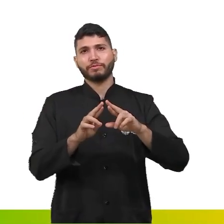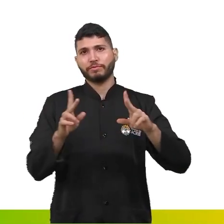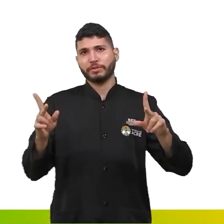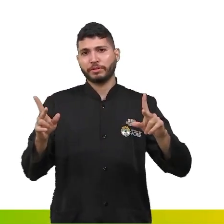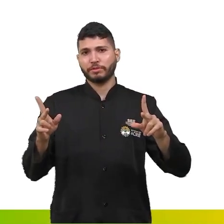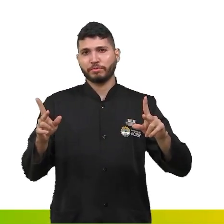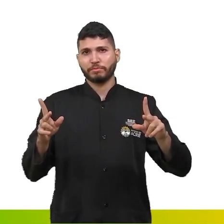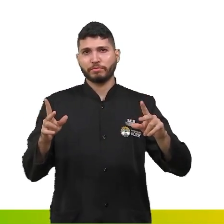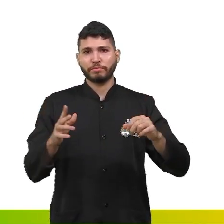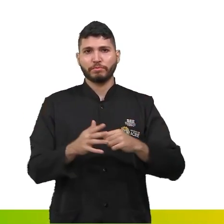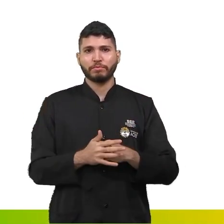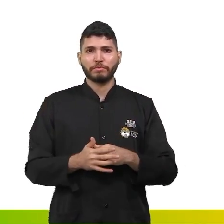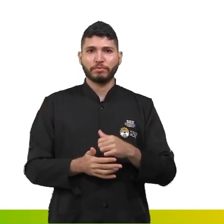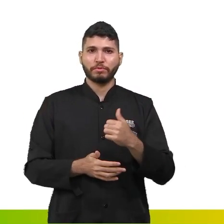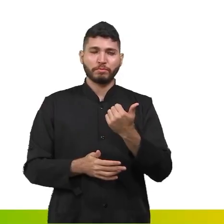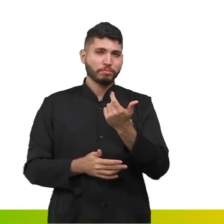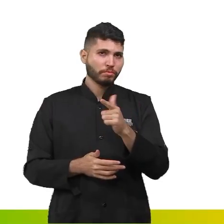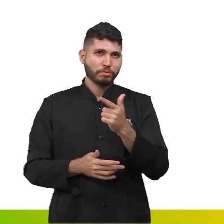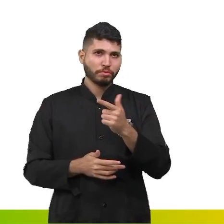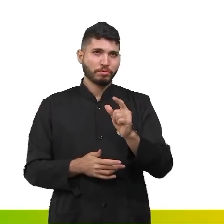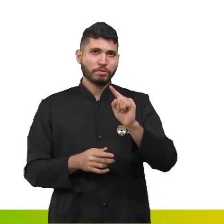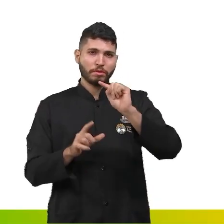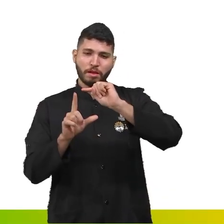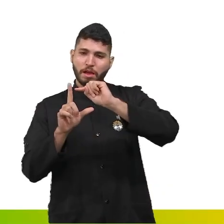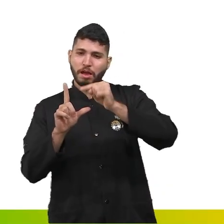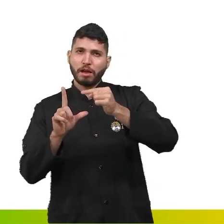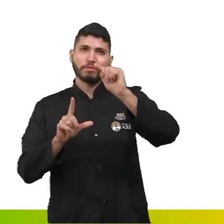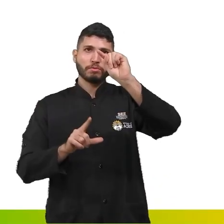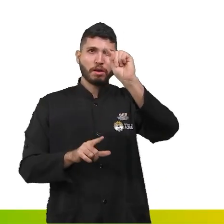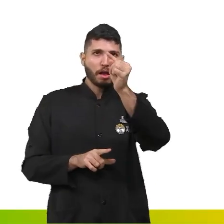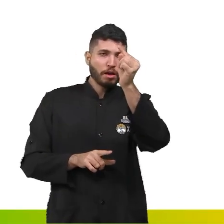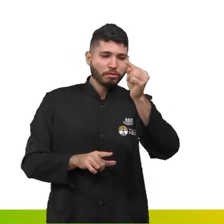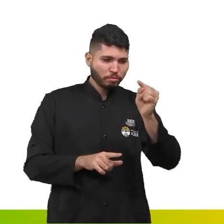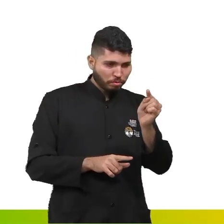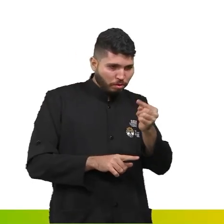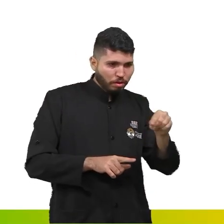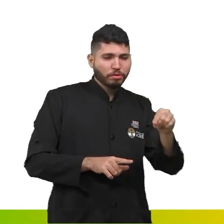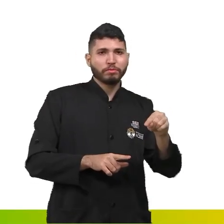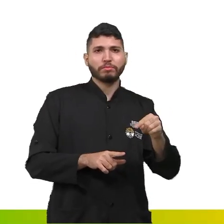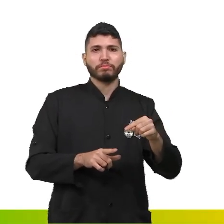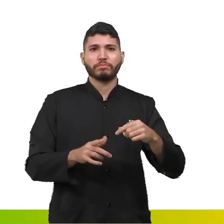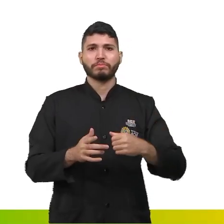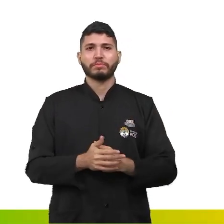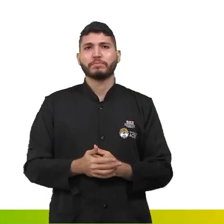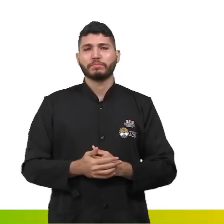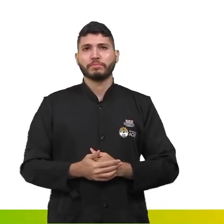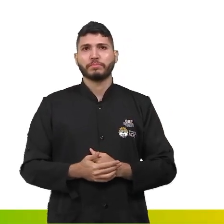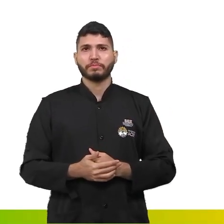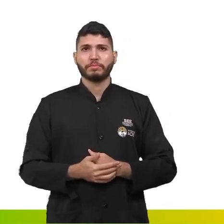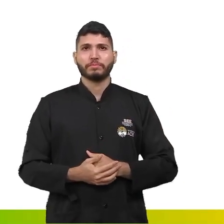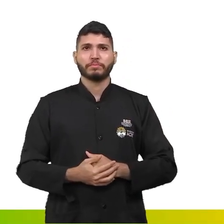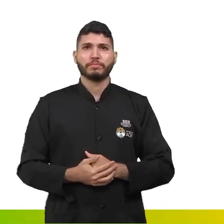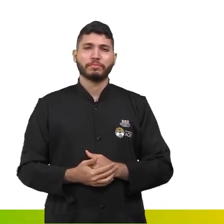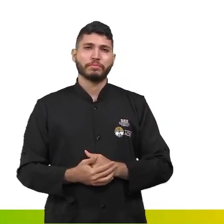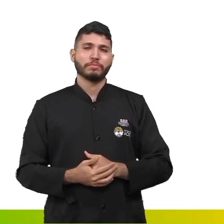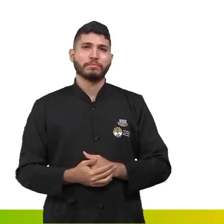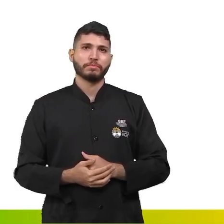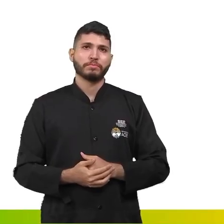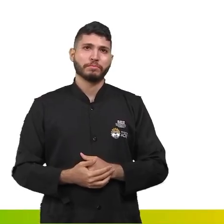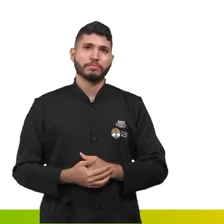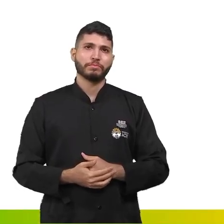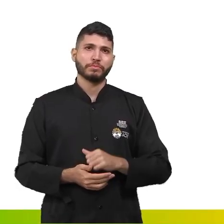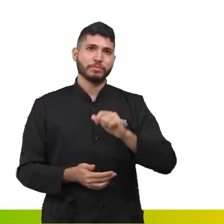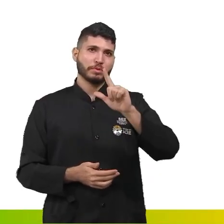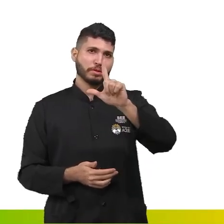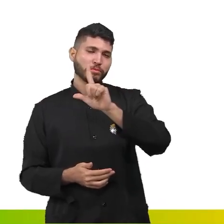ângulo, ângulo, ângulo, tá? Nós temos lado, lado, lado. Vamos para o segundo caso